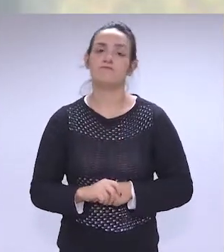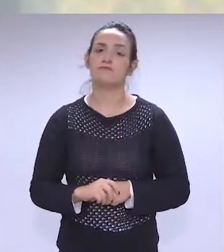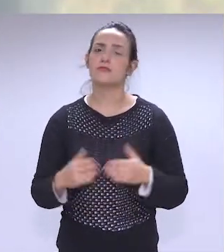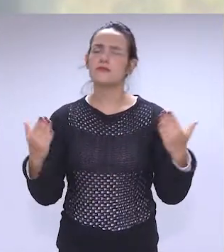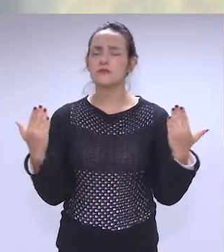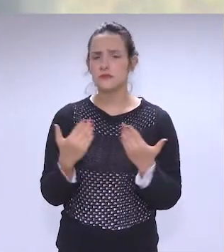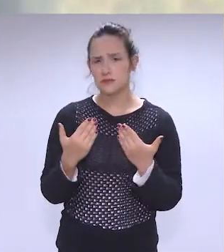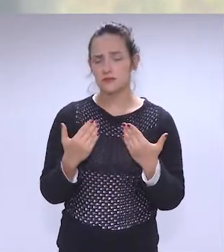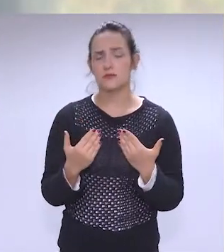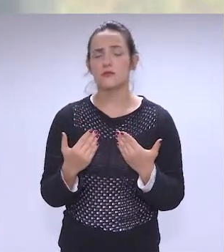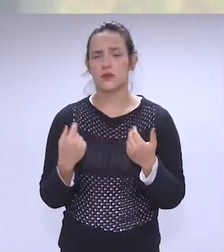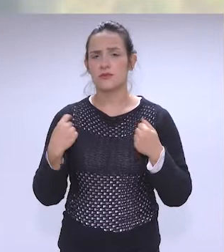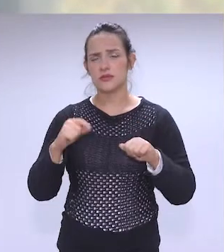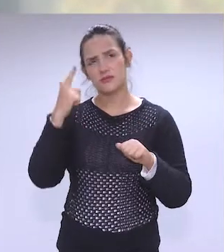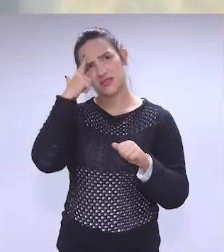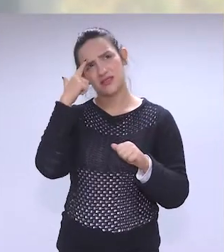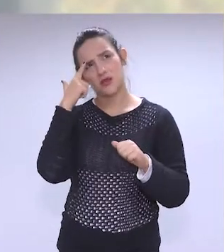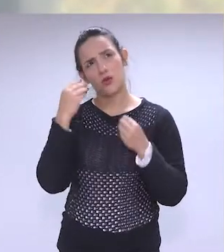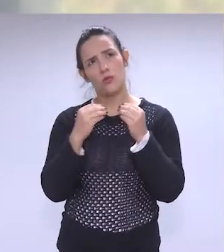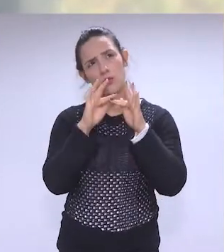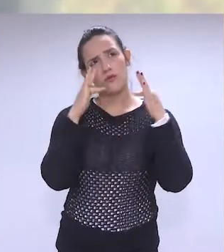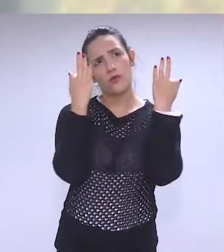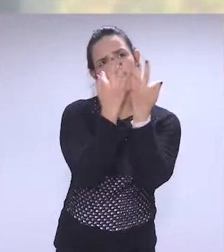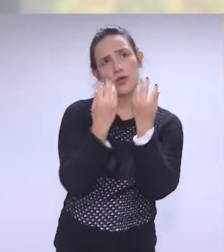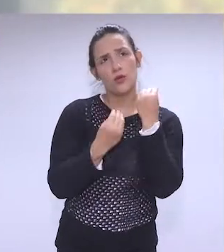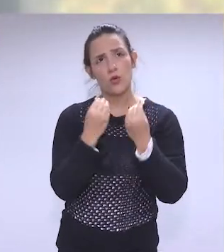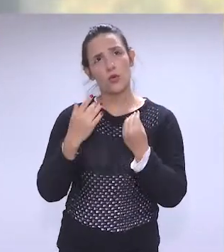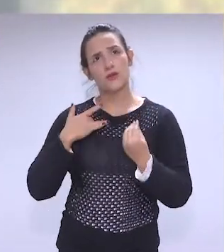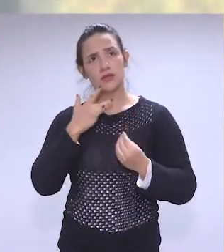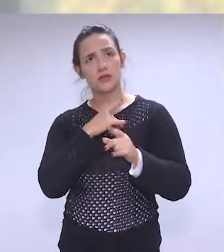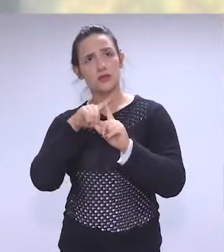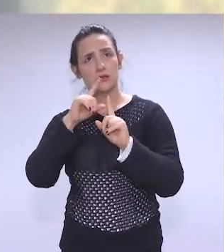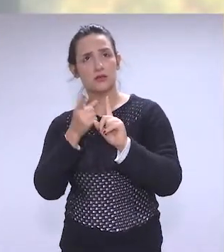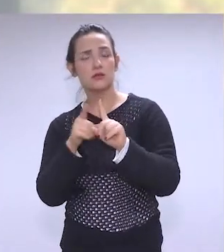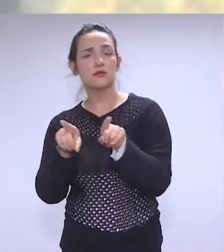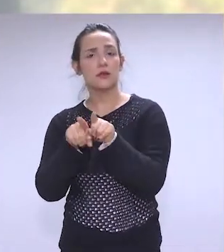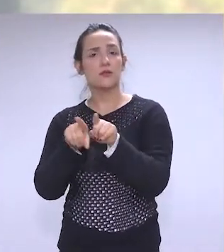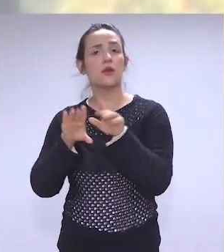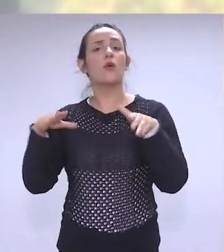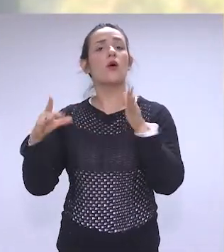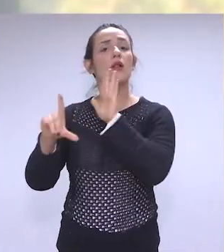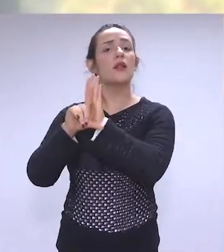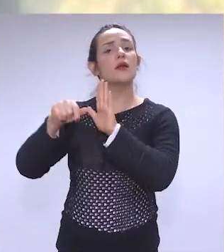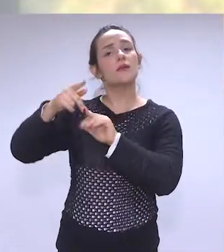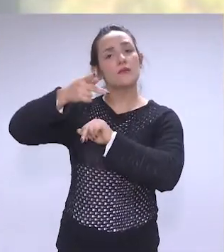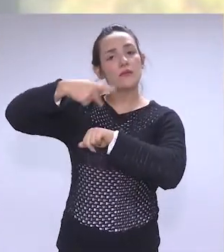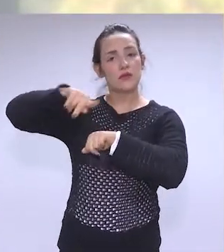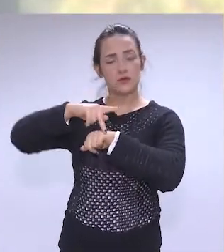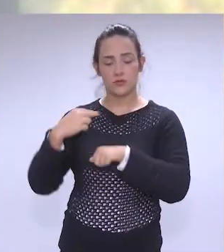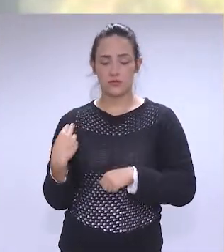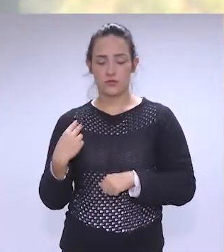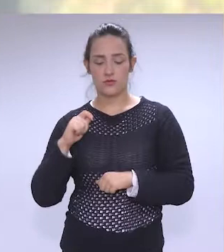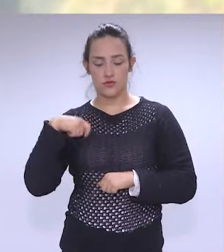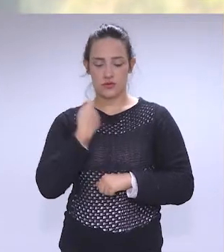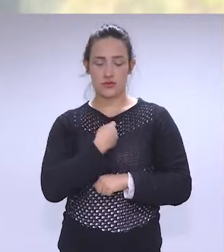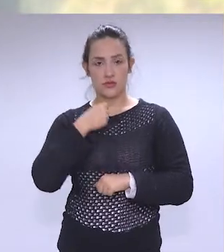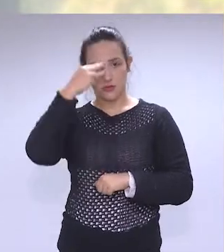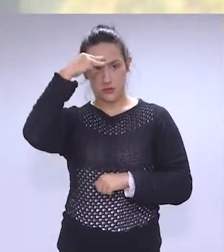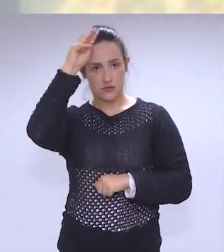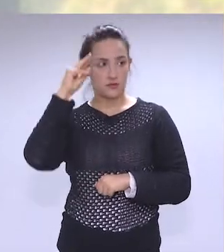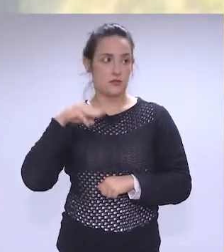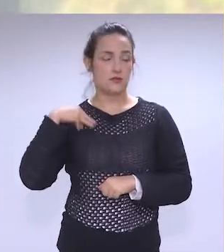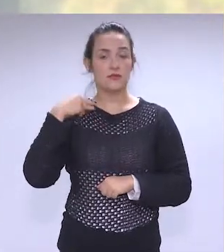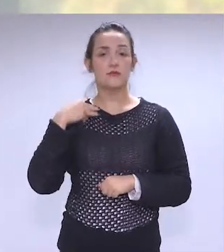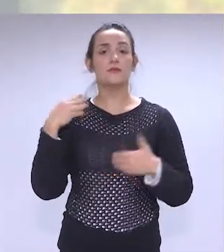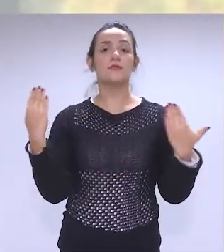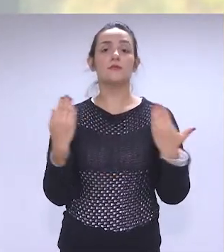para a gente fazer uma reflexão sobre a família, a saúde na gestação e as leis do nosso país. Eu sou Marité Kogo e